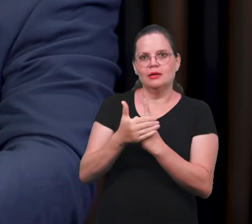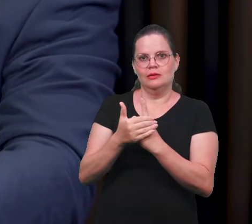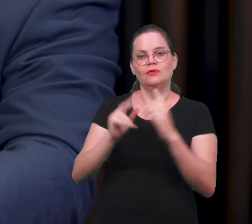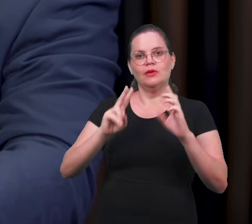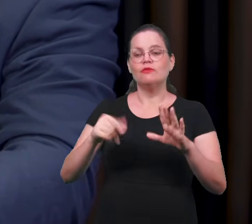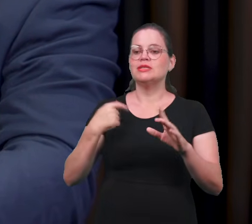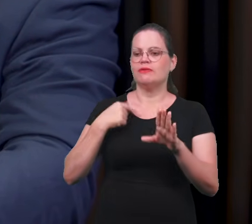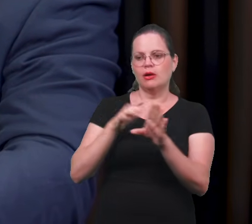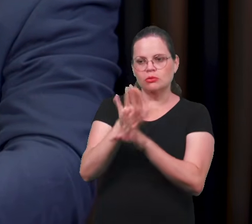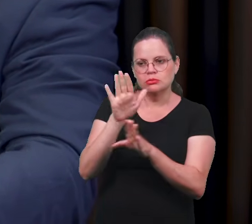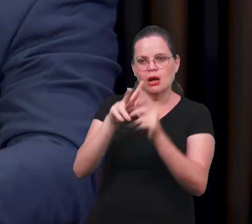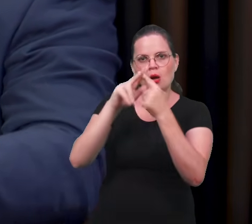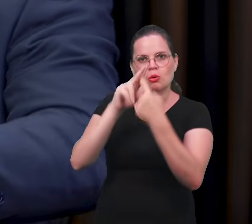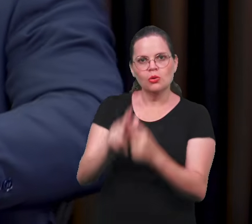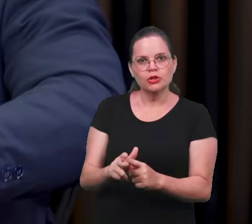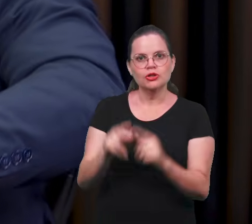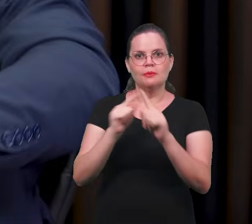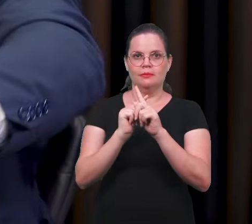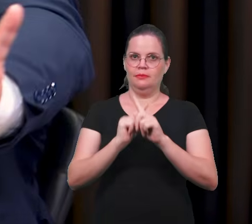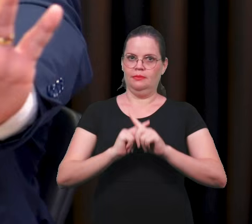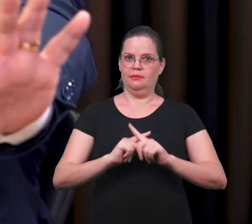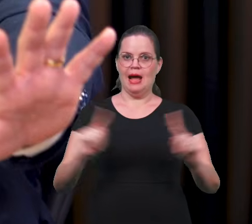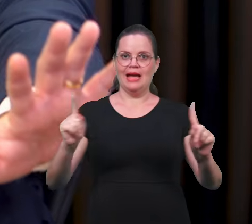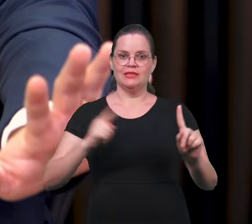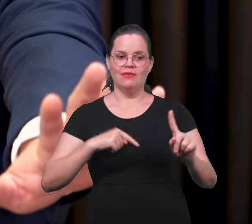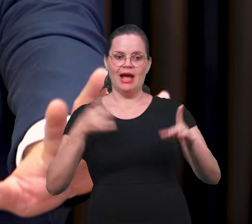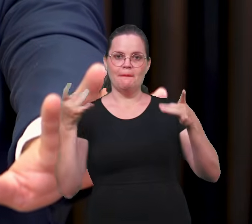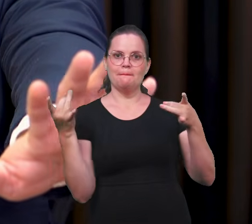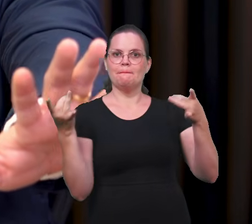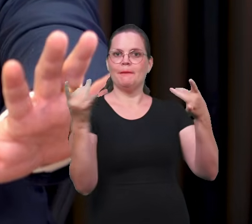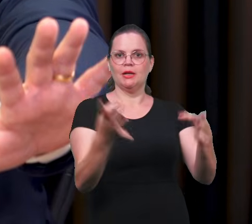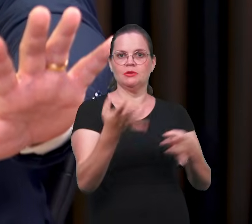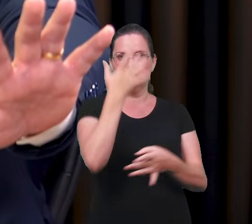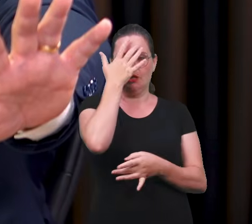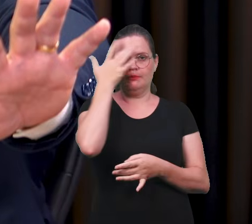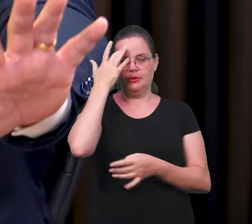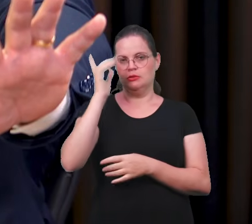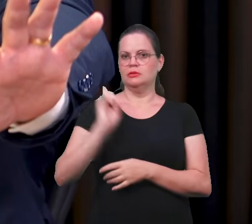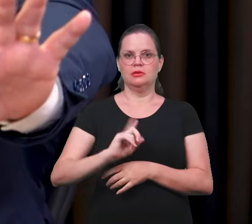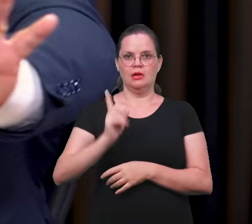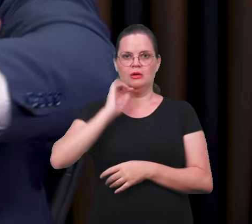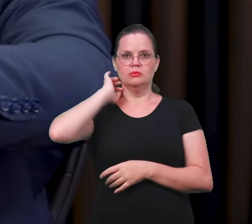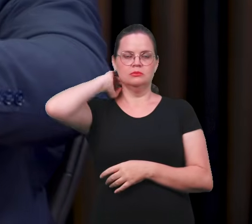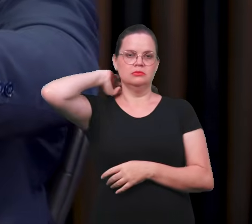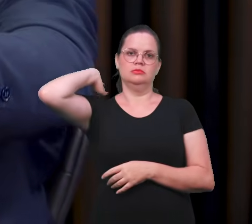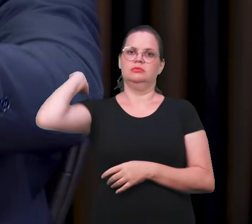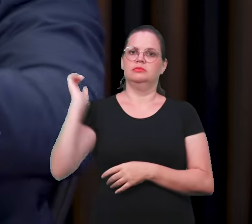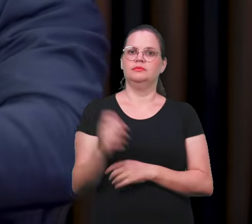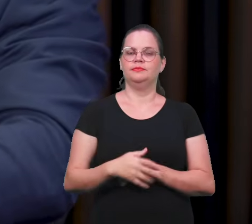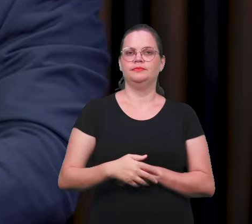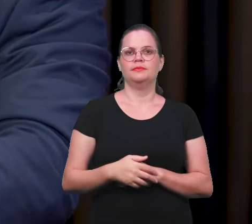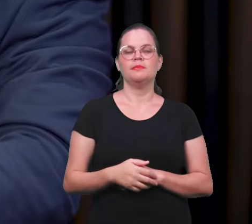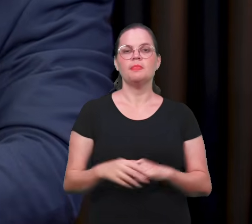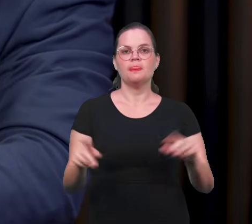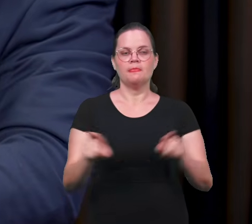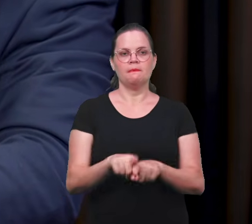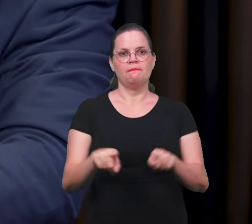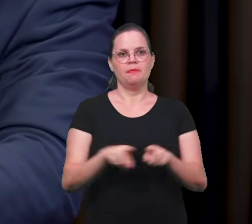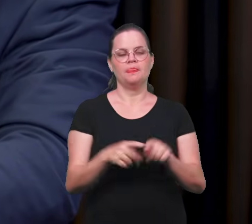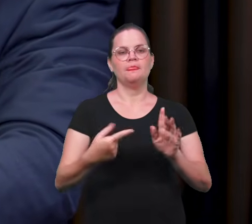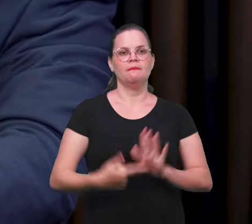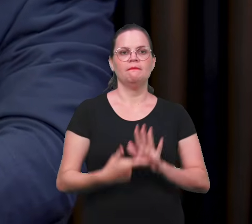situação, mas eu simplesmente não excluo aquela pessoa. Então, ela até traz